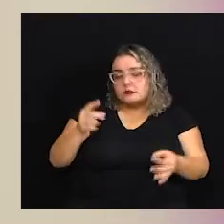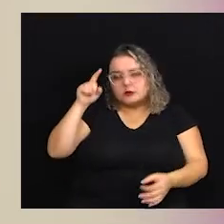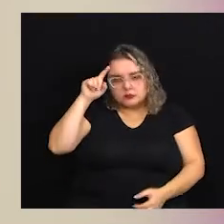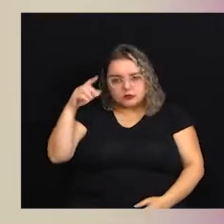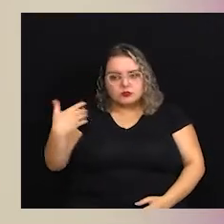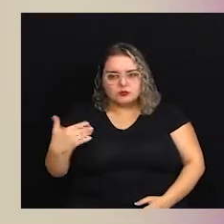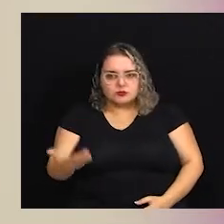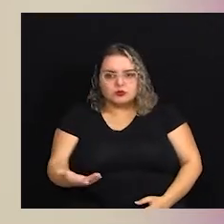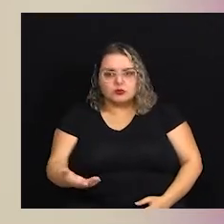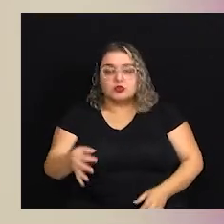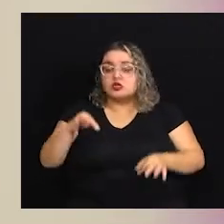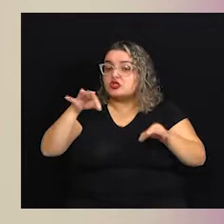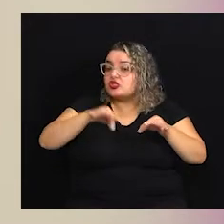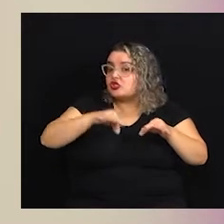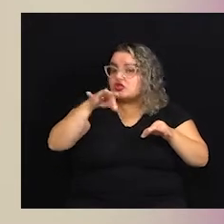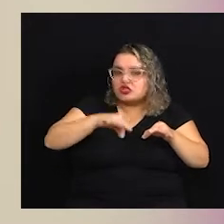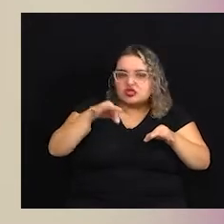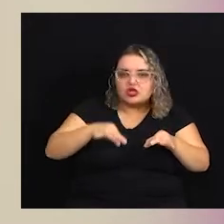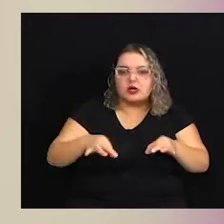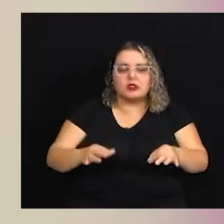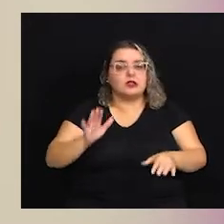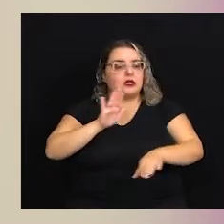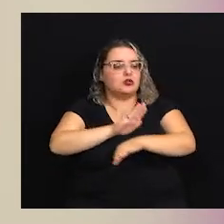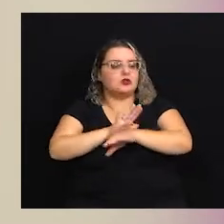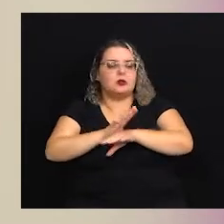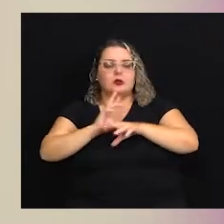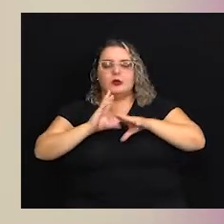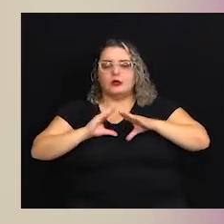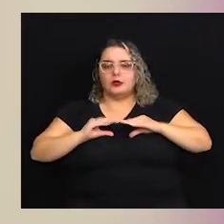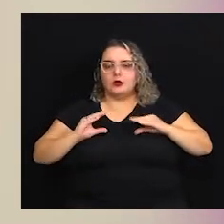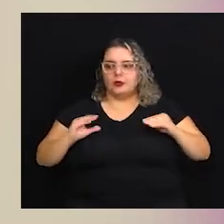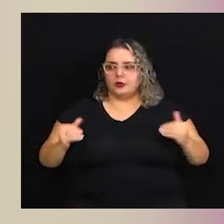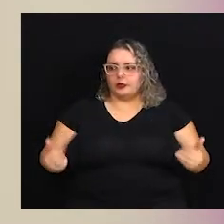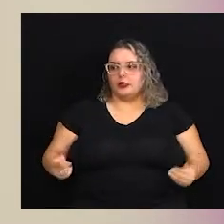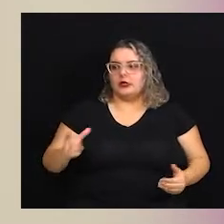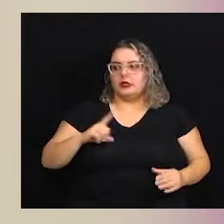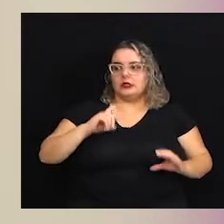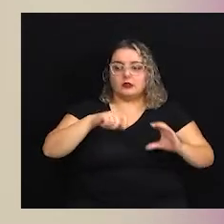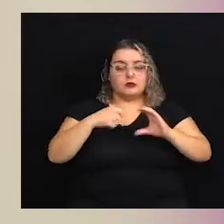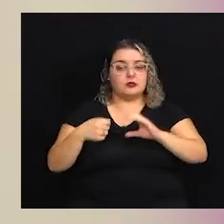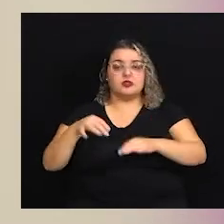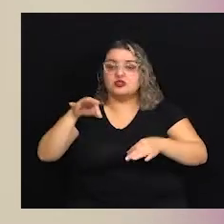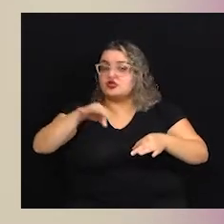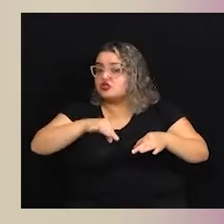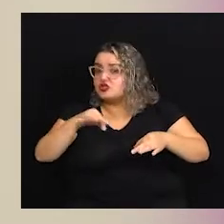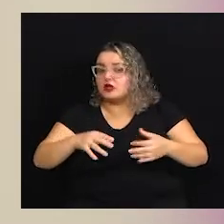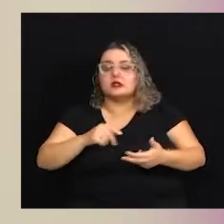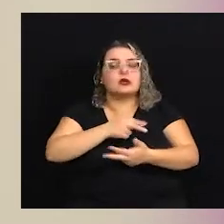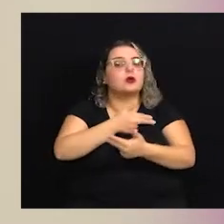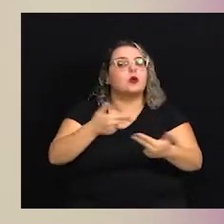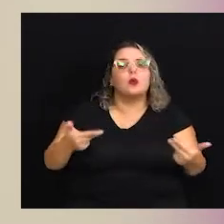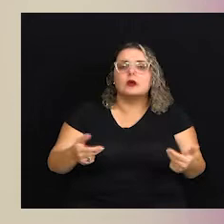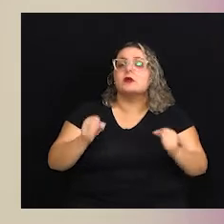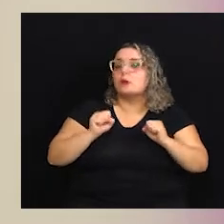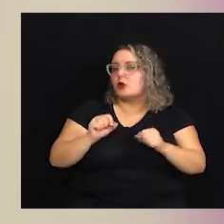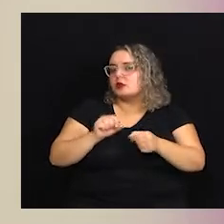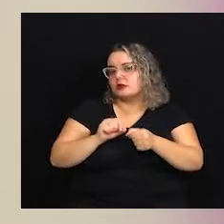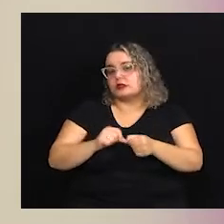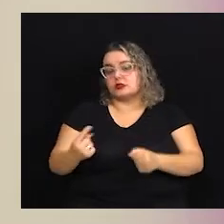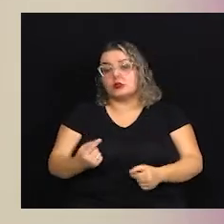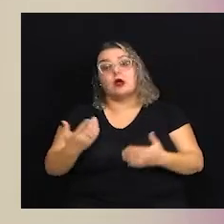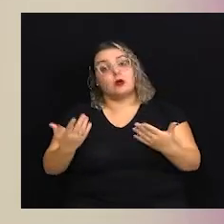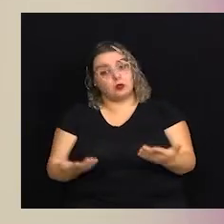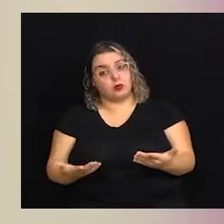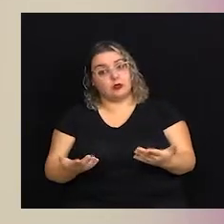assim simples do dia a dia. Tomar chás, que ajudam a relaxar. Eu tenho vídeos sobre chás, ou seja, tem muita coisa que ela pode